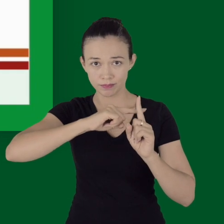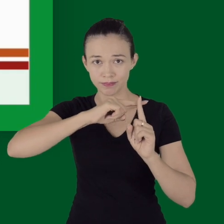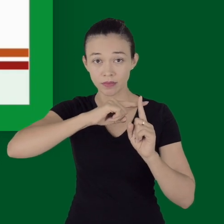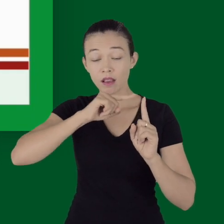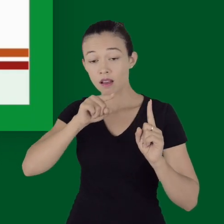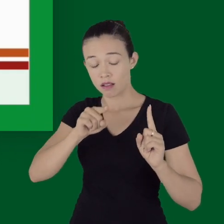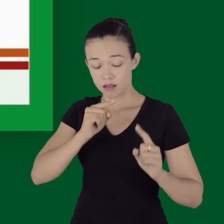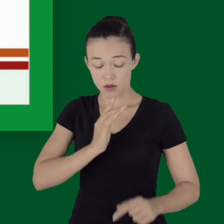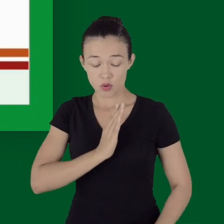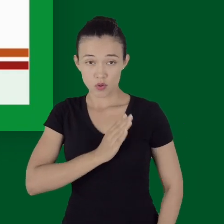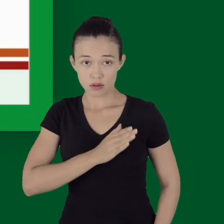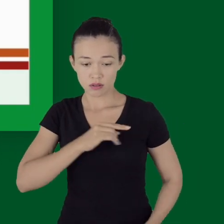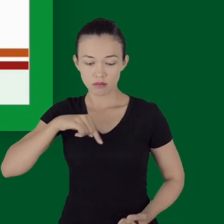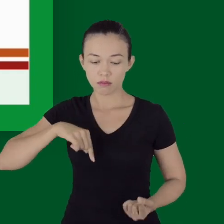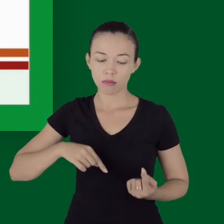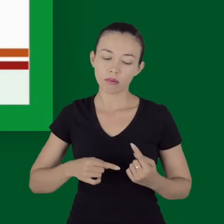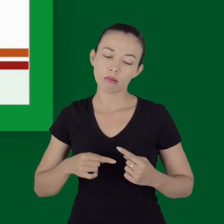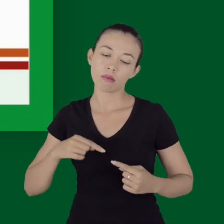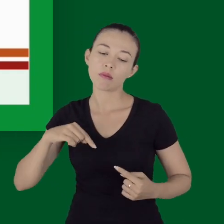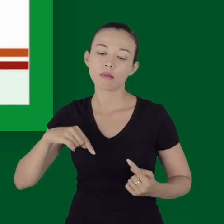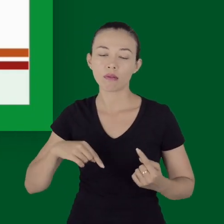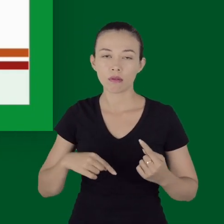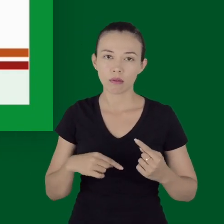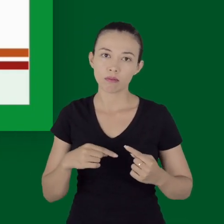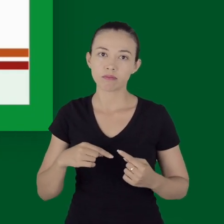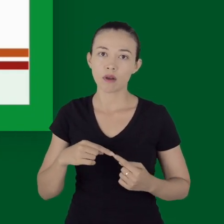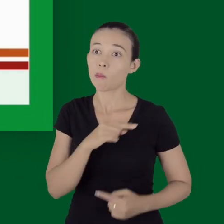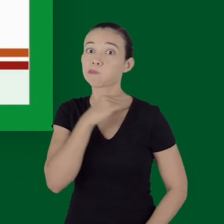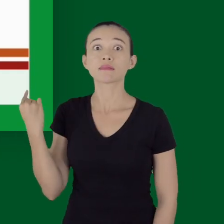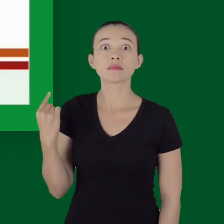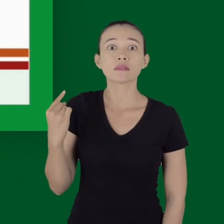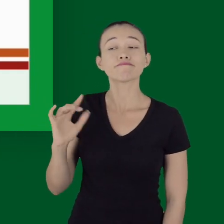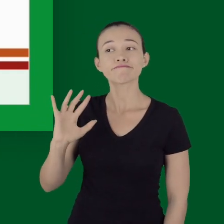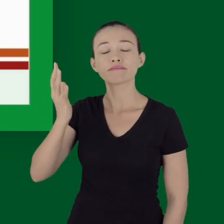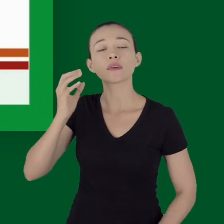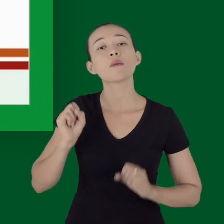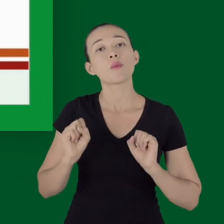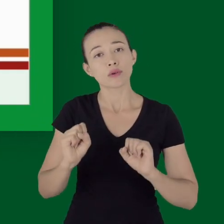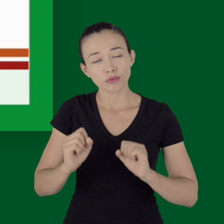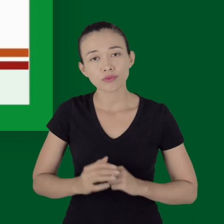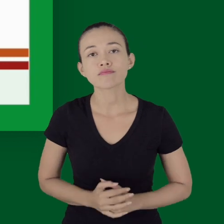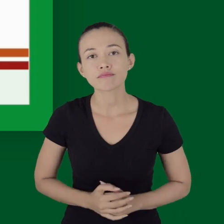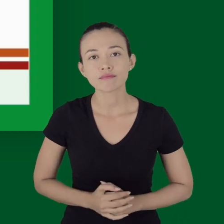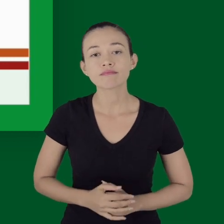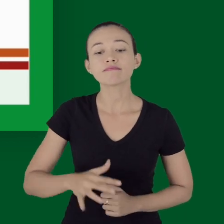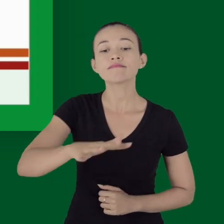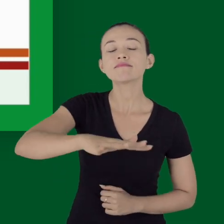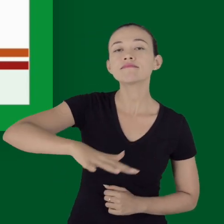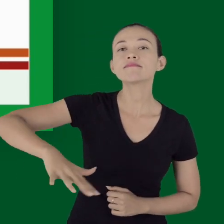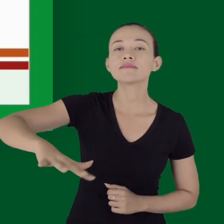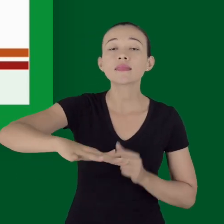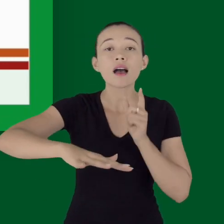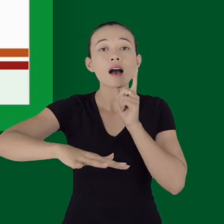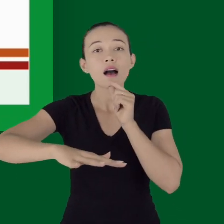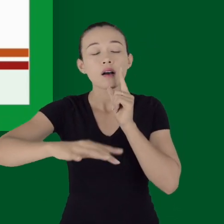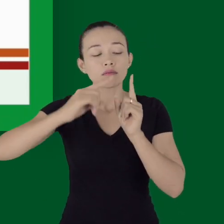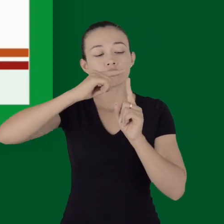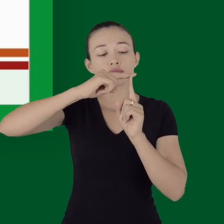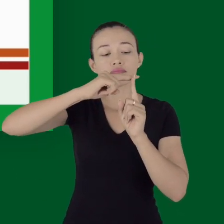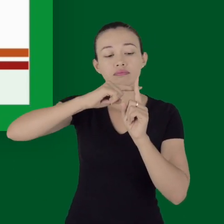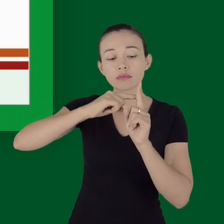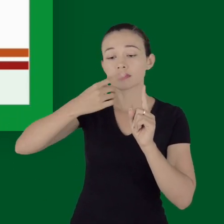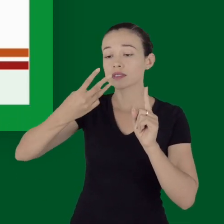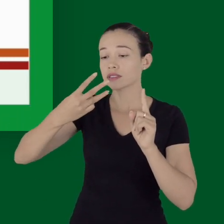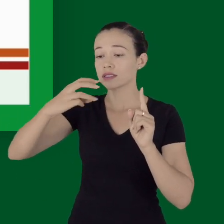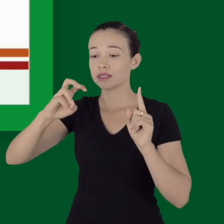ela pode causar um colapso cardiovascular e morte súbita, né? Principalmente em águas com a temperatura